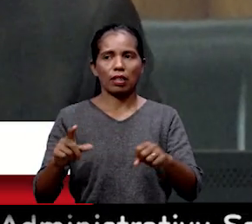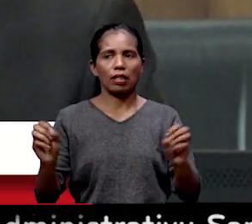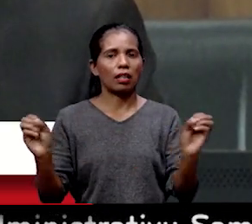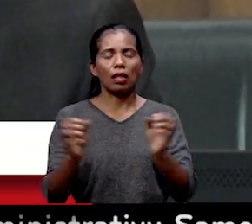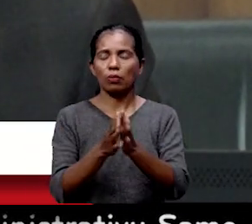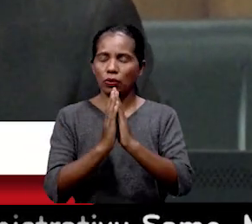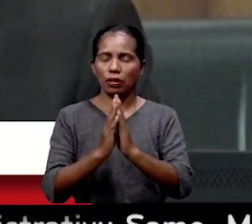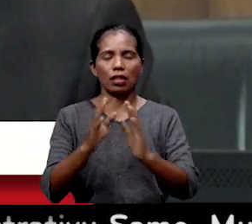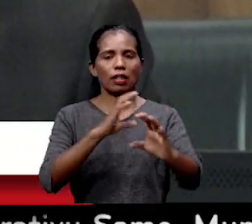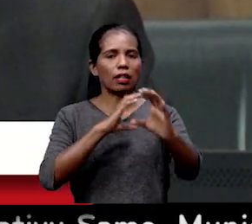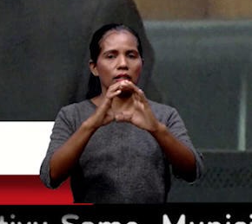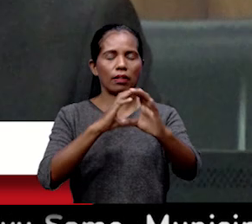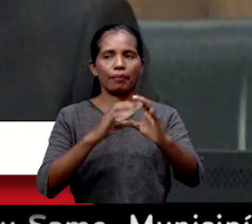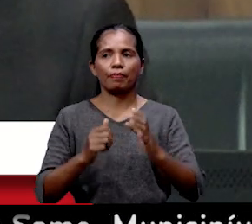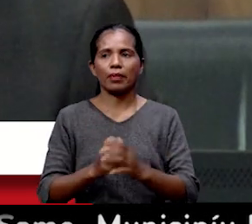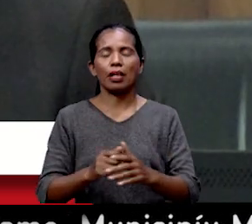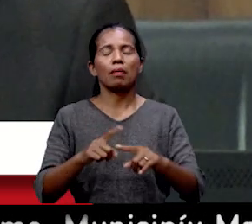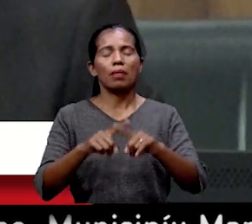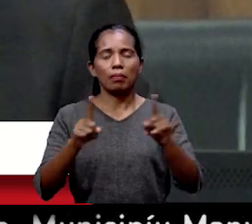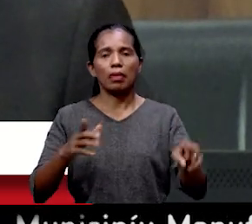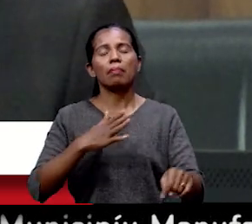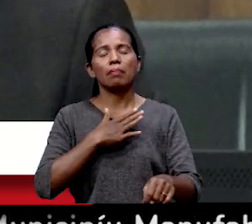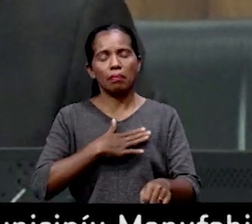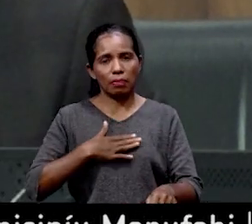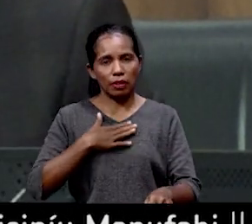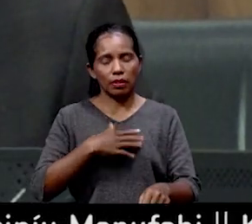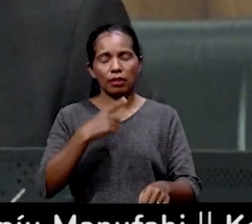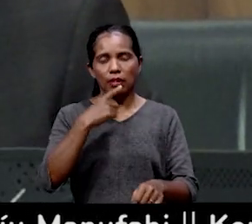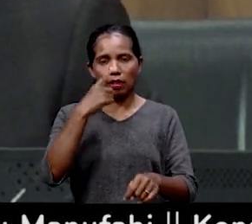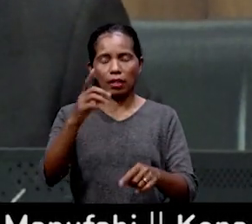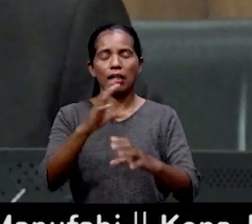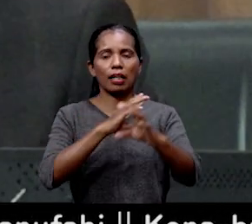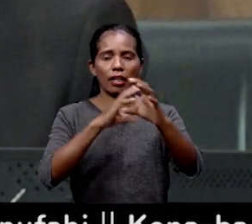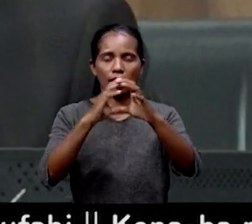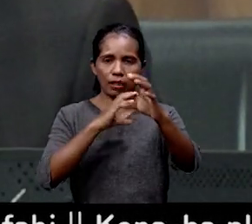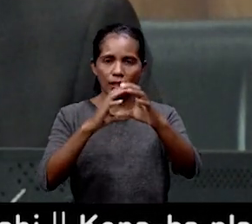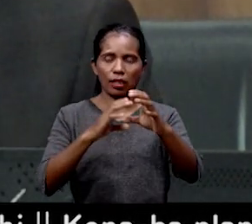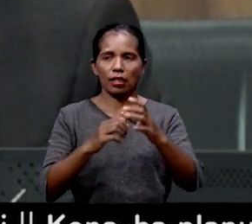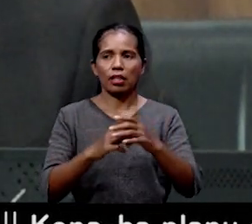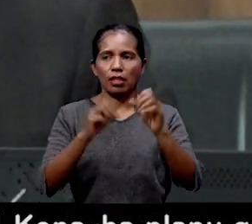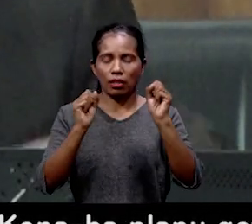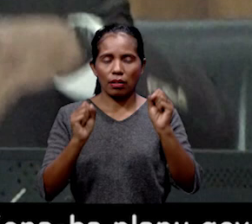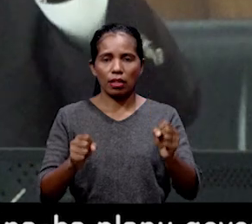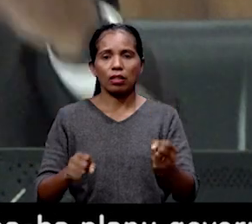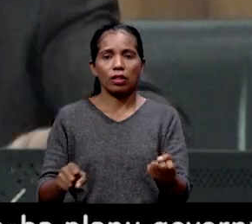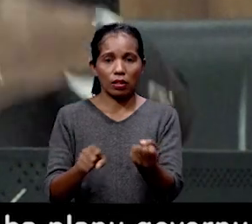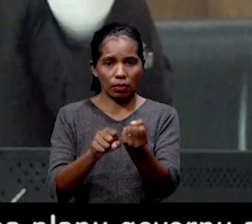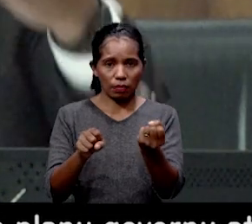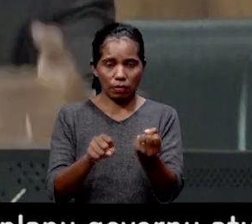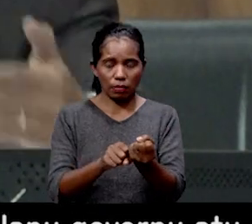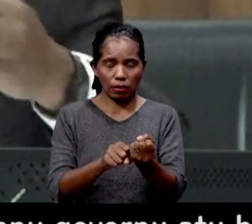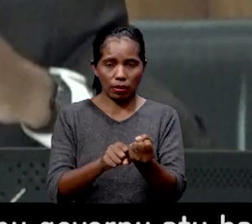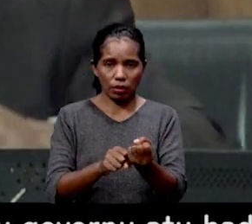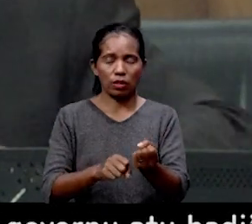careta. Mas, por favor, bote e considera careta operacional cira. Né? Até substitui, fase